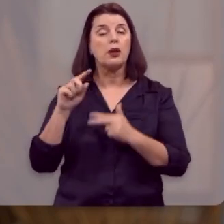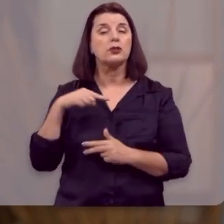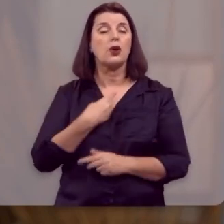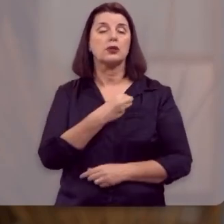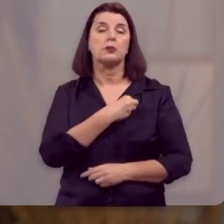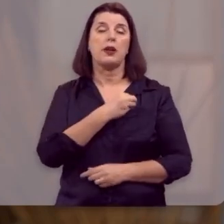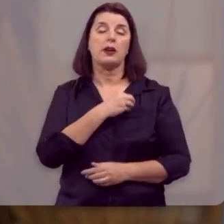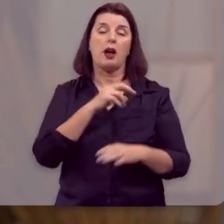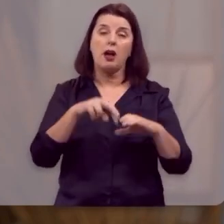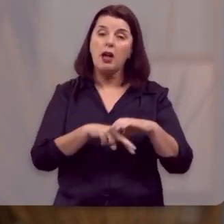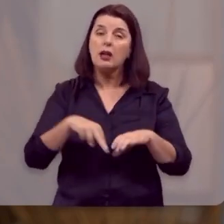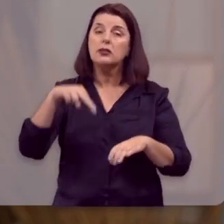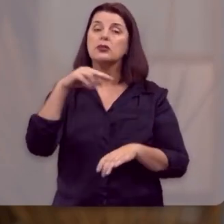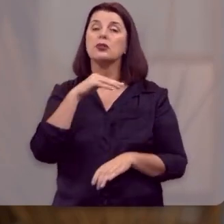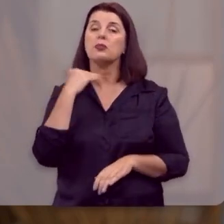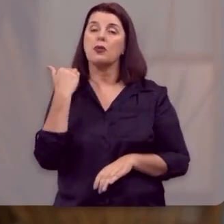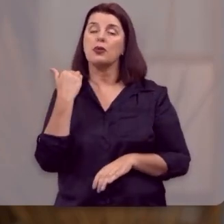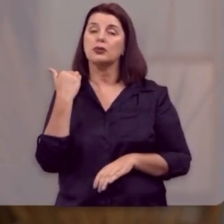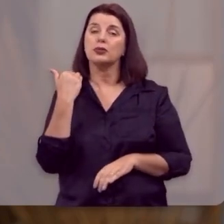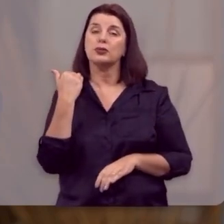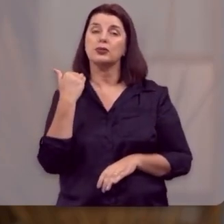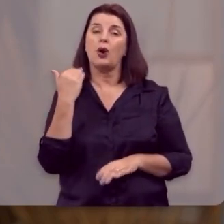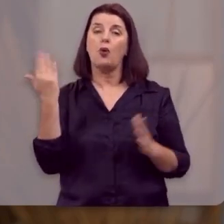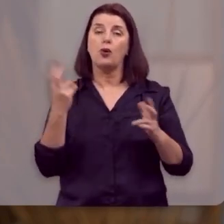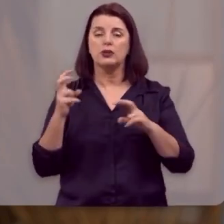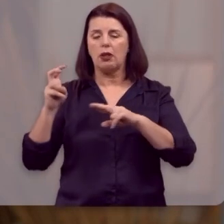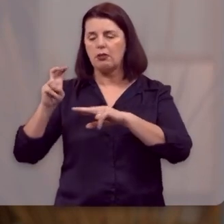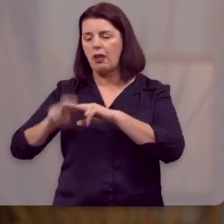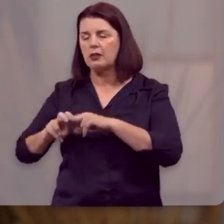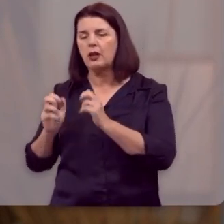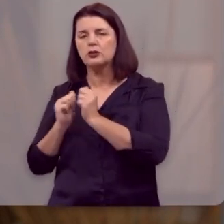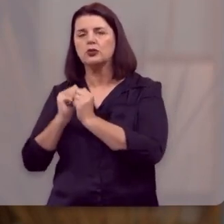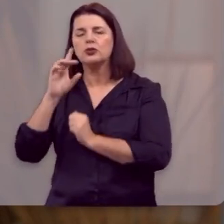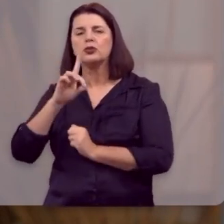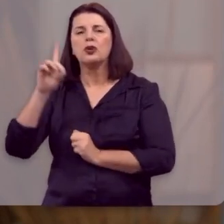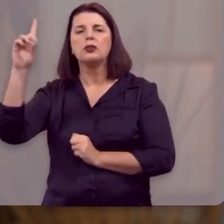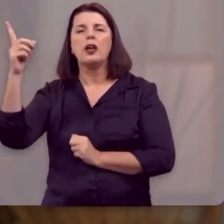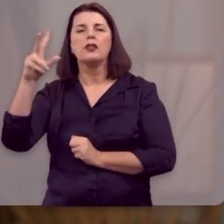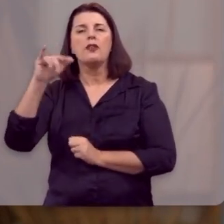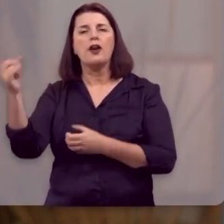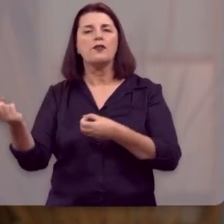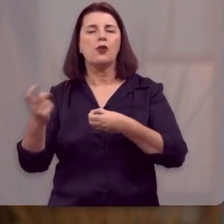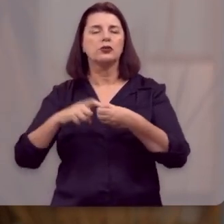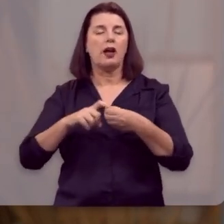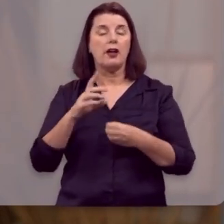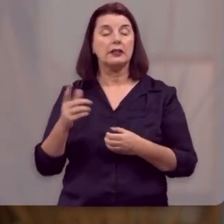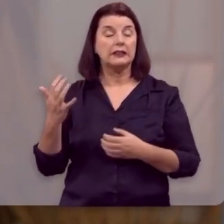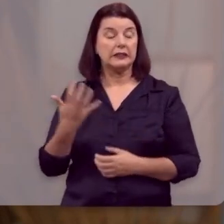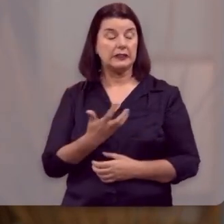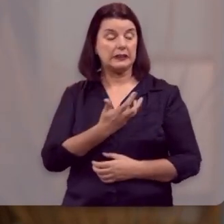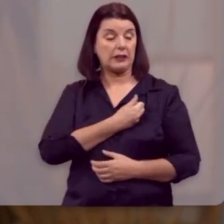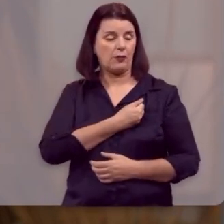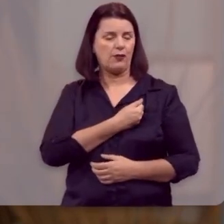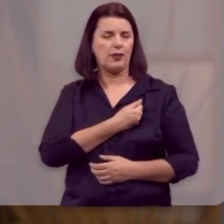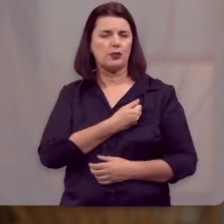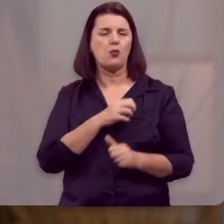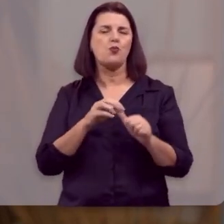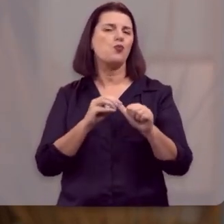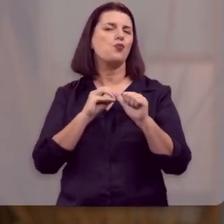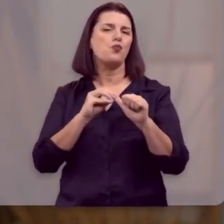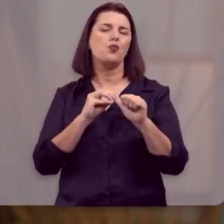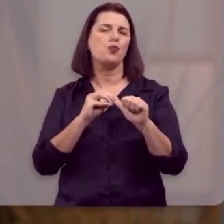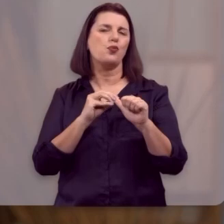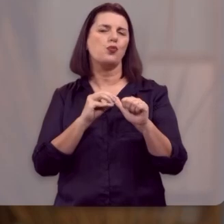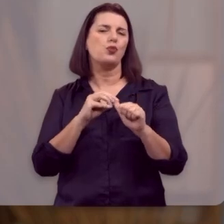pelos nossos pecados, que ressuscitou dentre os mortos, que está à destra de Deus e vai voltar. O Deus que salva. O